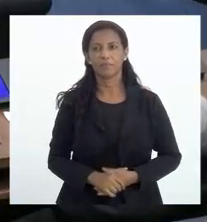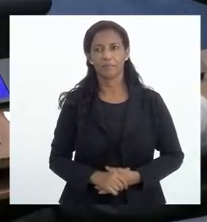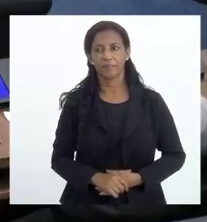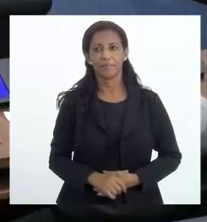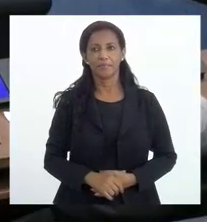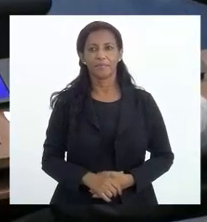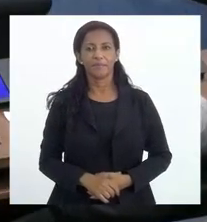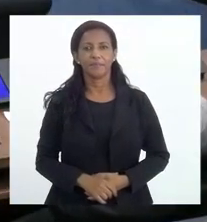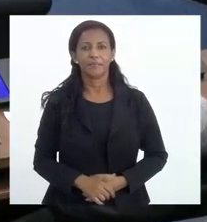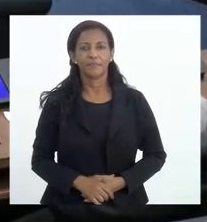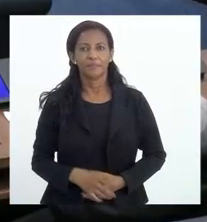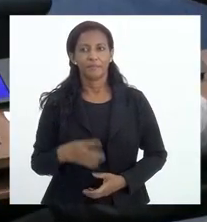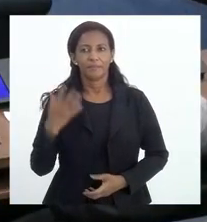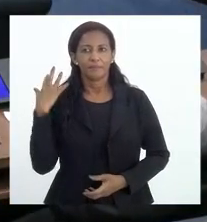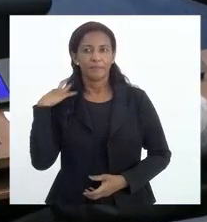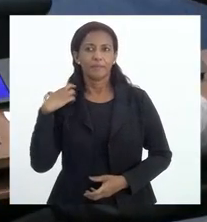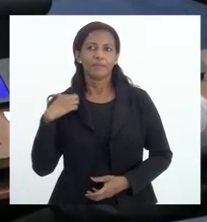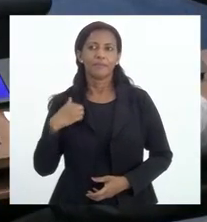Já falei. Bom,